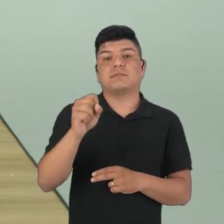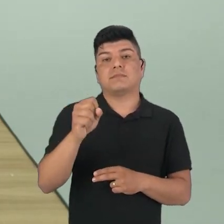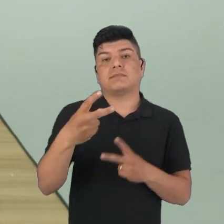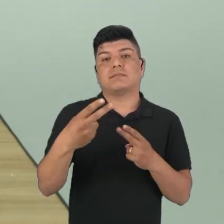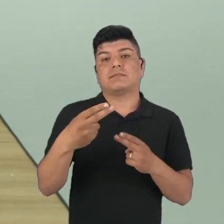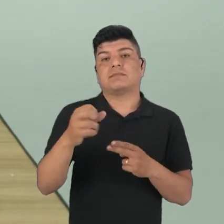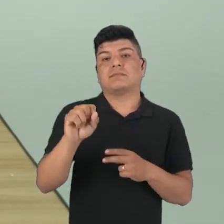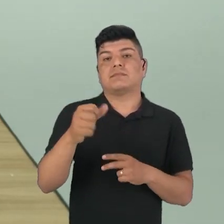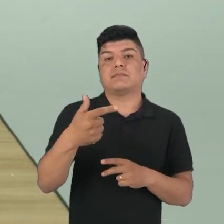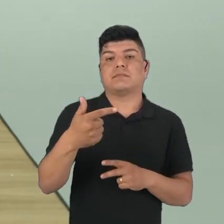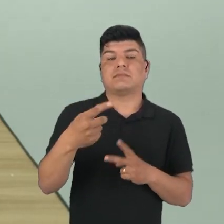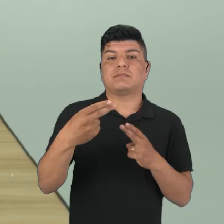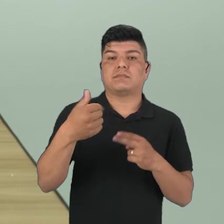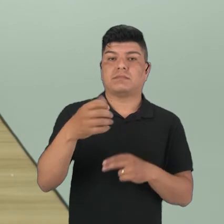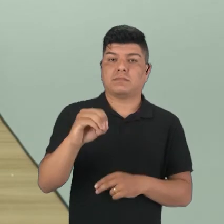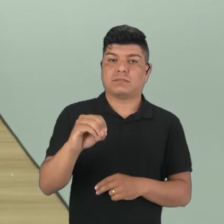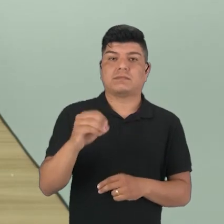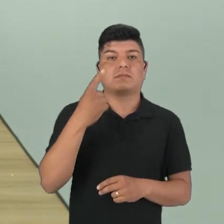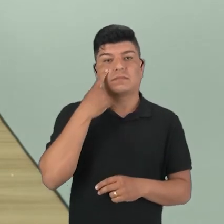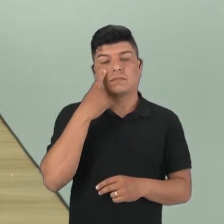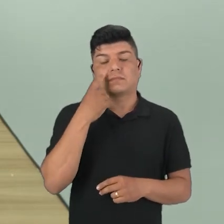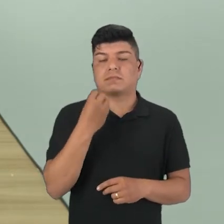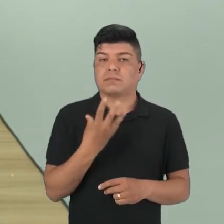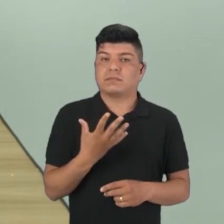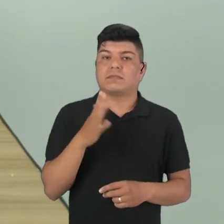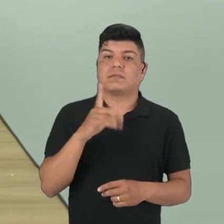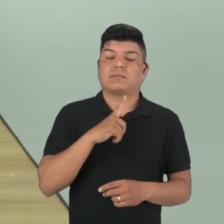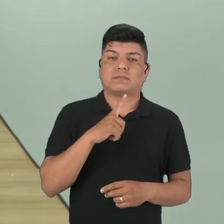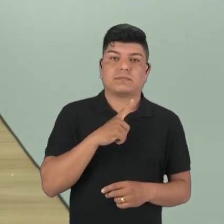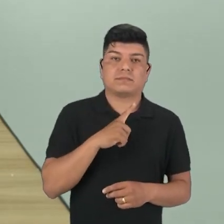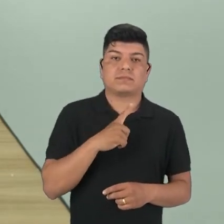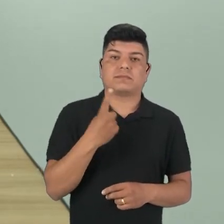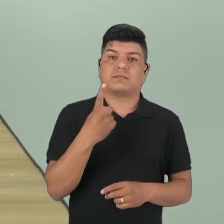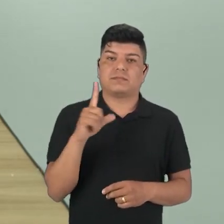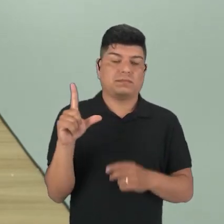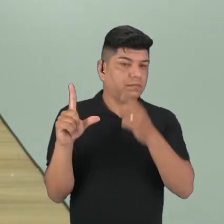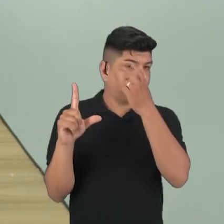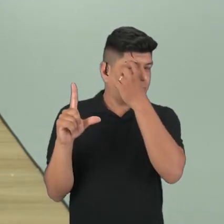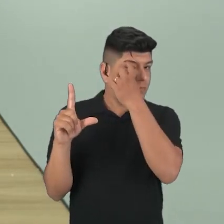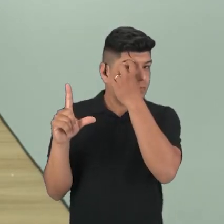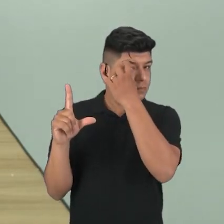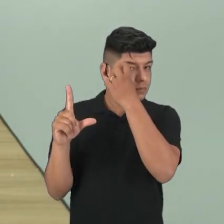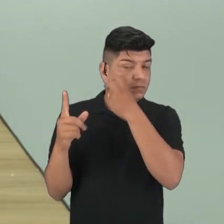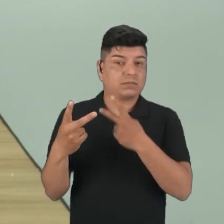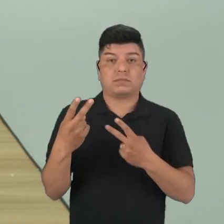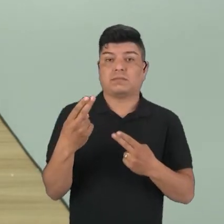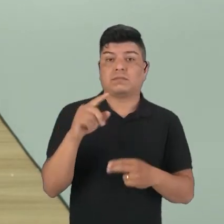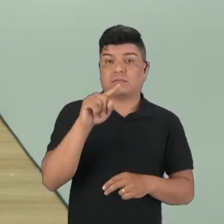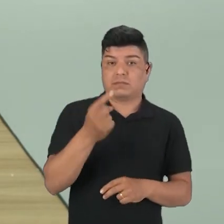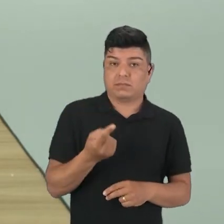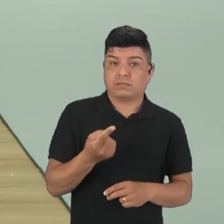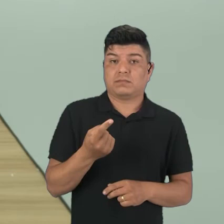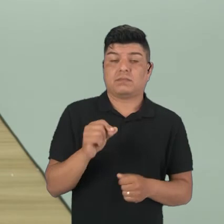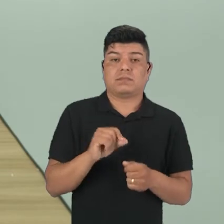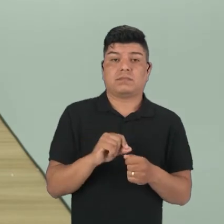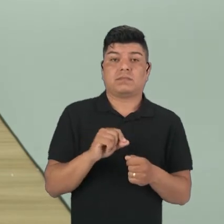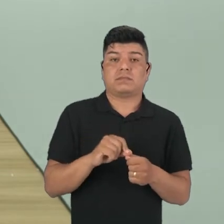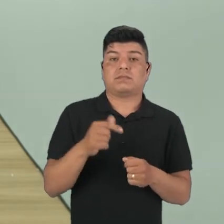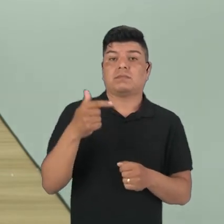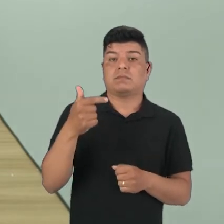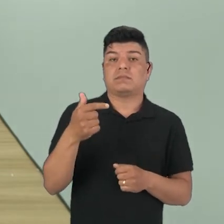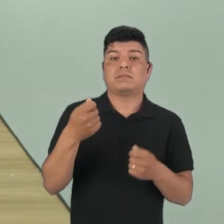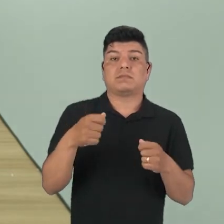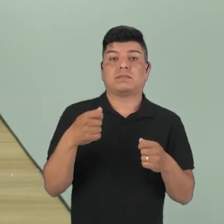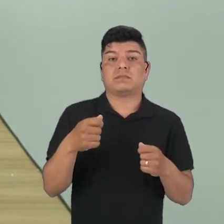com 2, 10. Veja bem que aqui eu já tenho 1 litro. 1 litro não é igual a 1000. Para fazer 2, eu